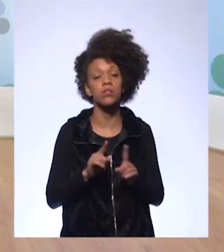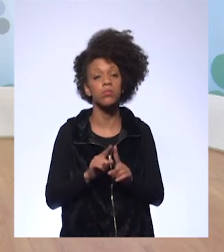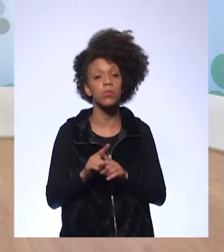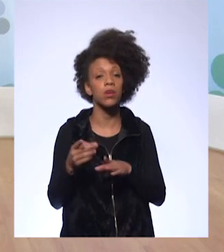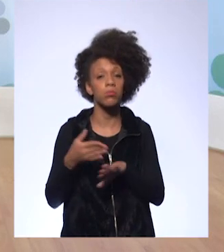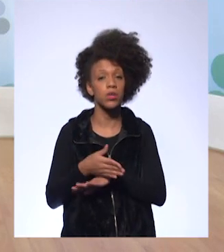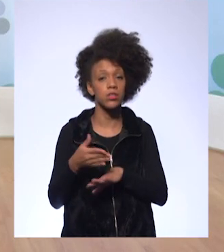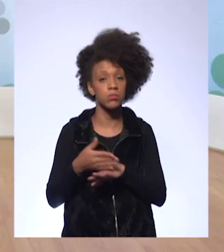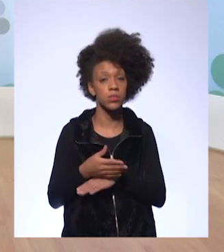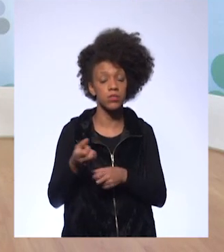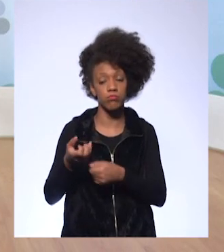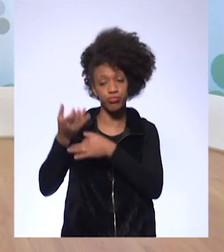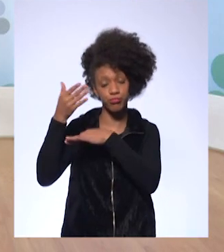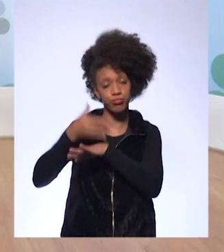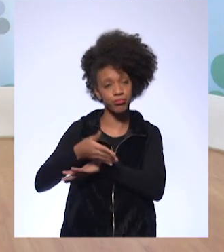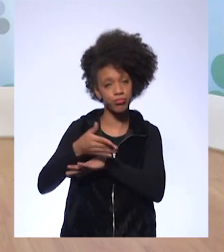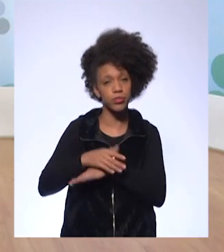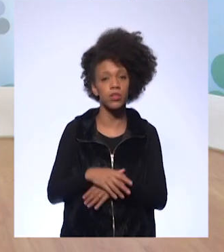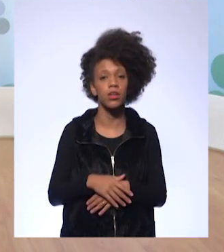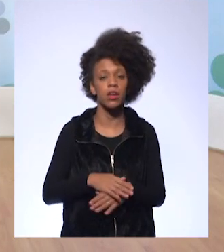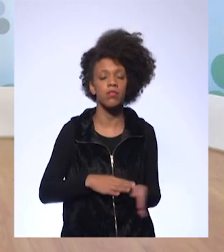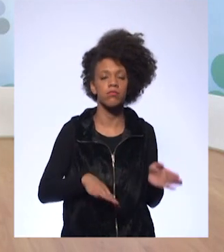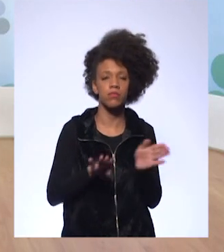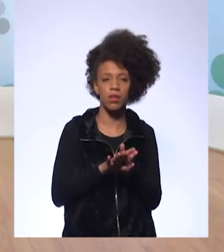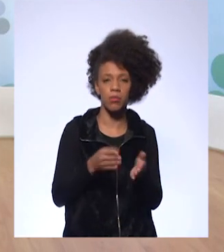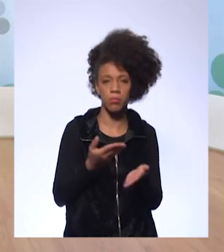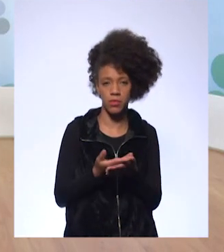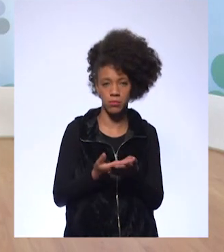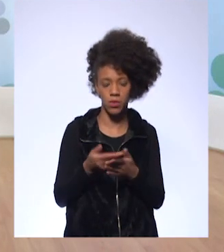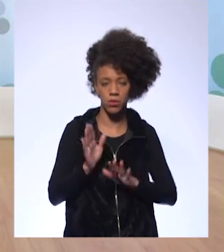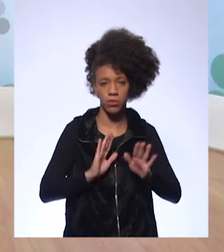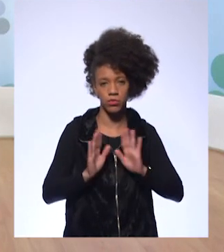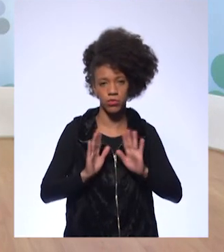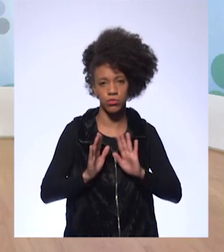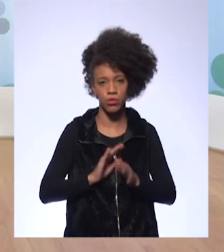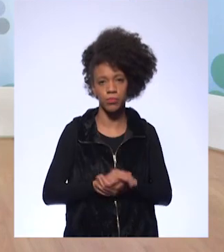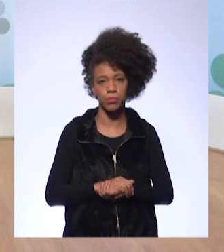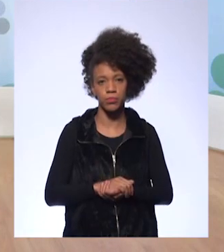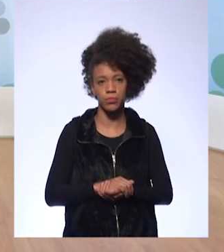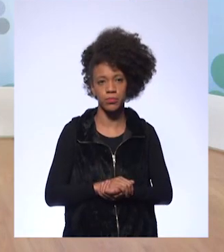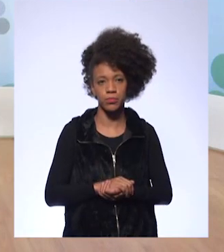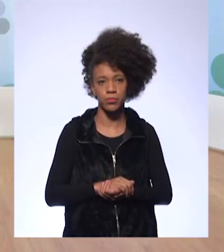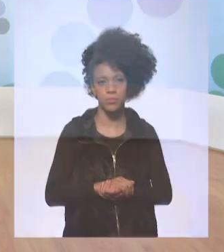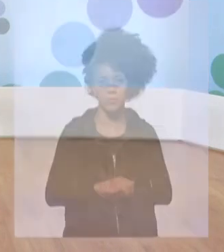pela participação no chat, até a próxima, obrigado, professor Luiz. Até mais, pessoal.